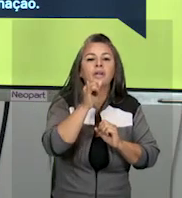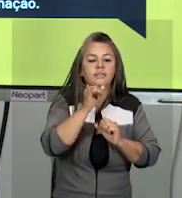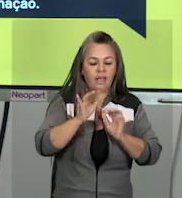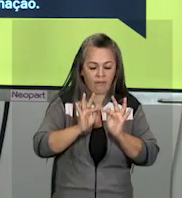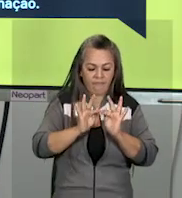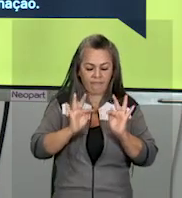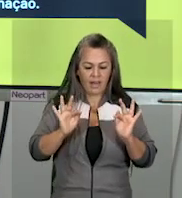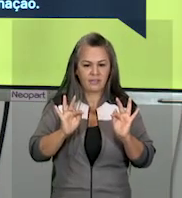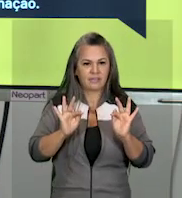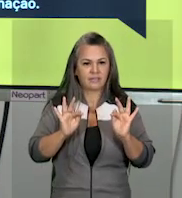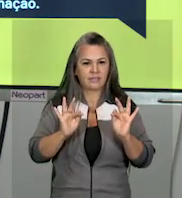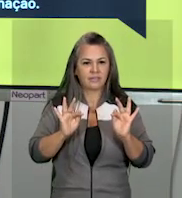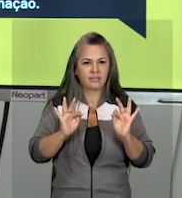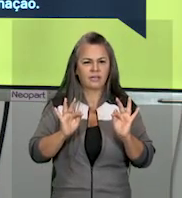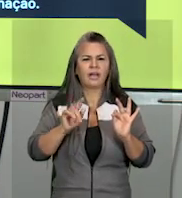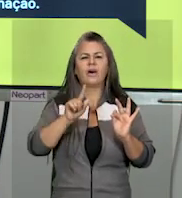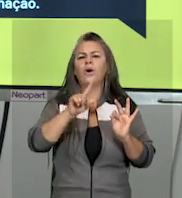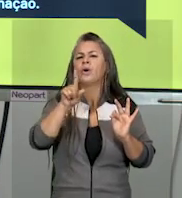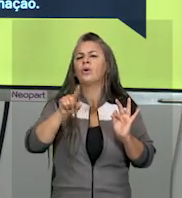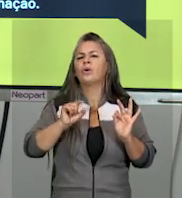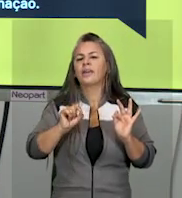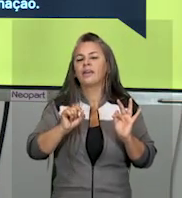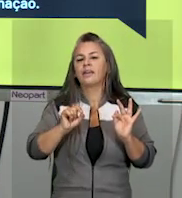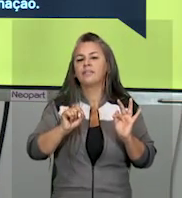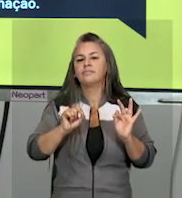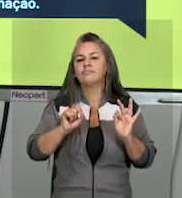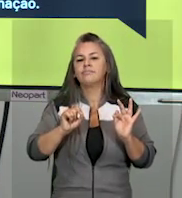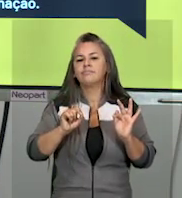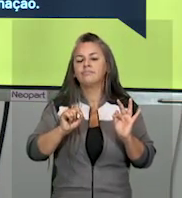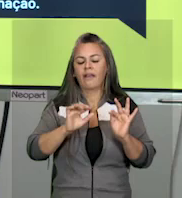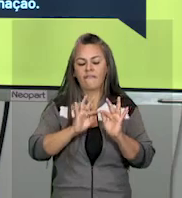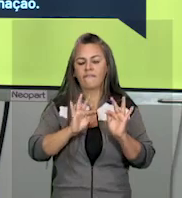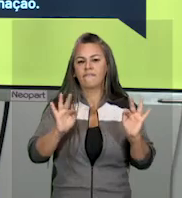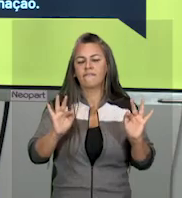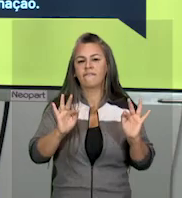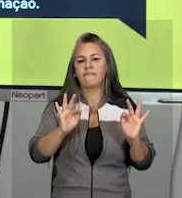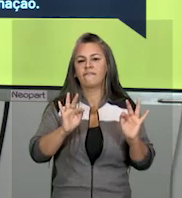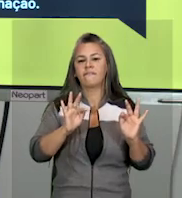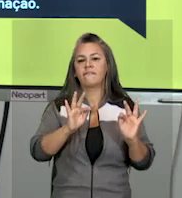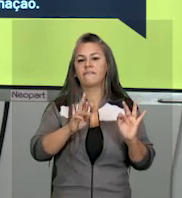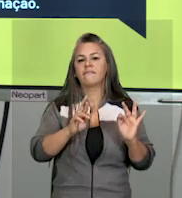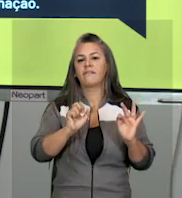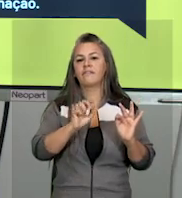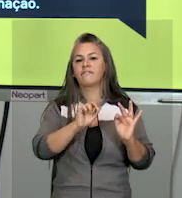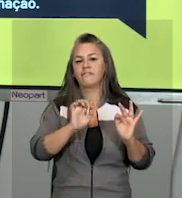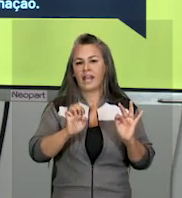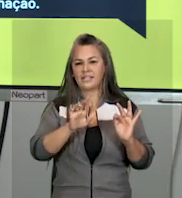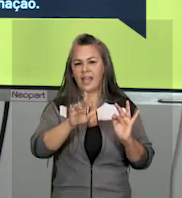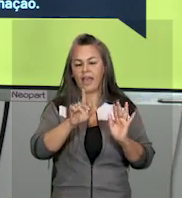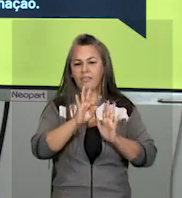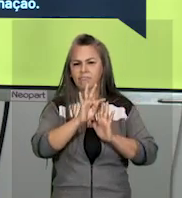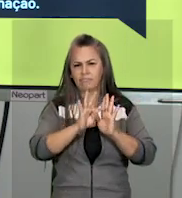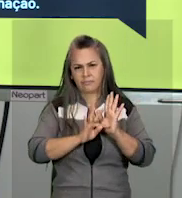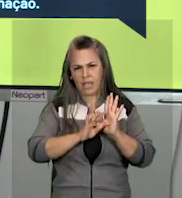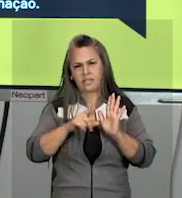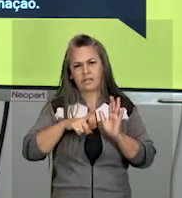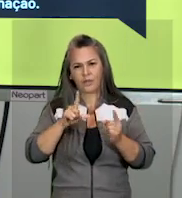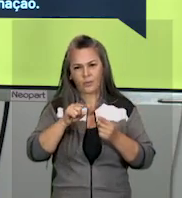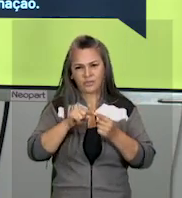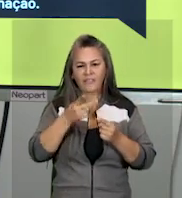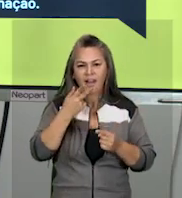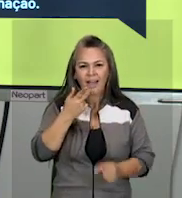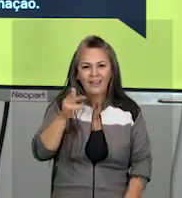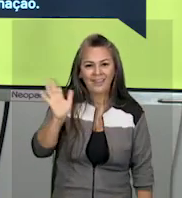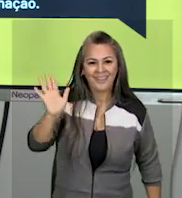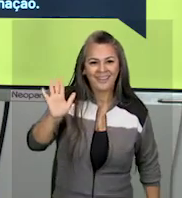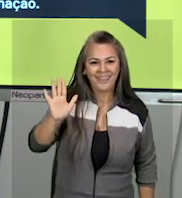uma pequena rememorização aqui. O que é frase? É um texto com sentido. Olá é uma